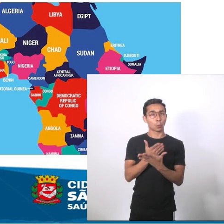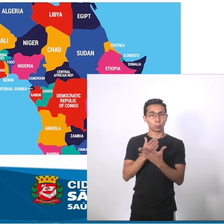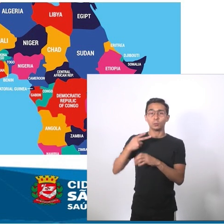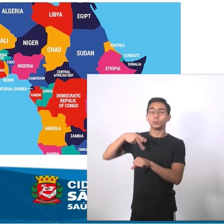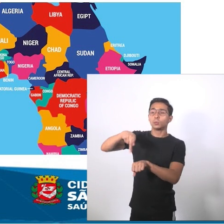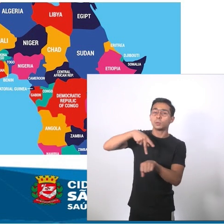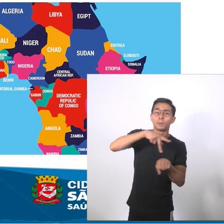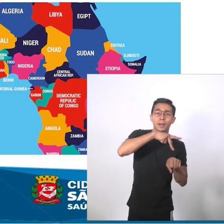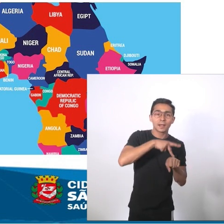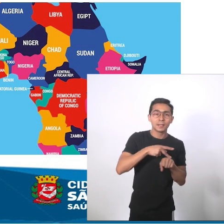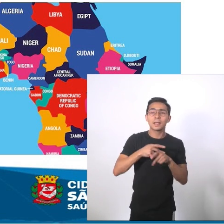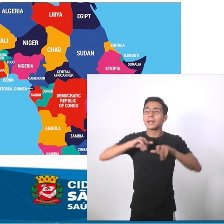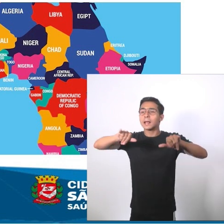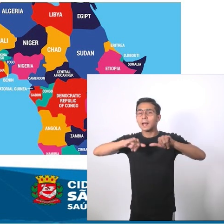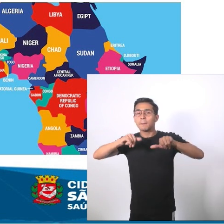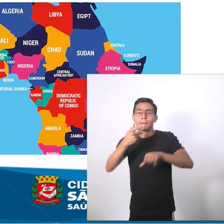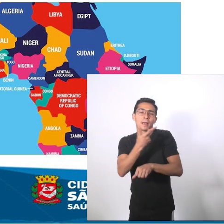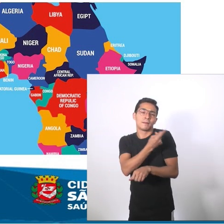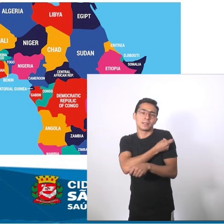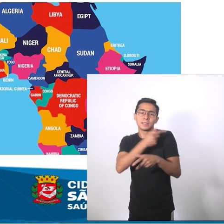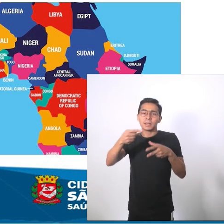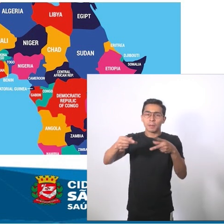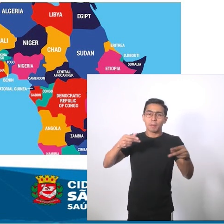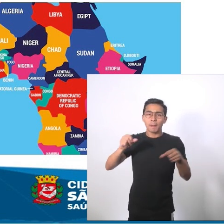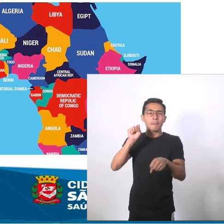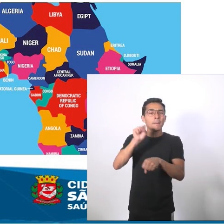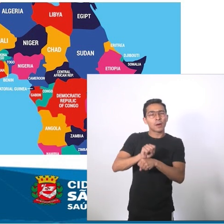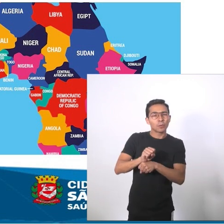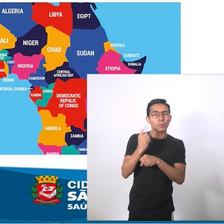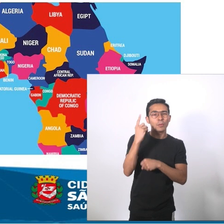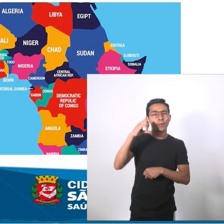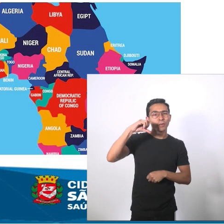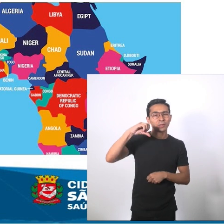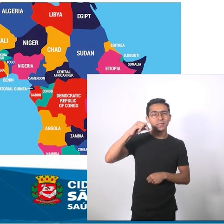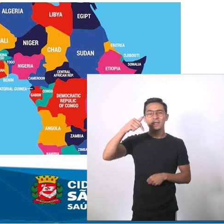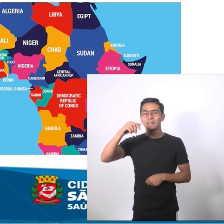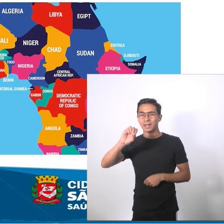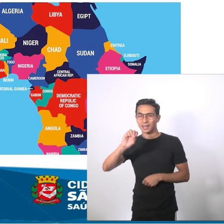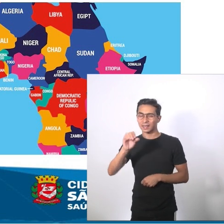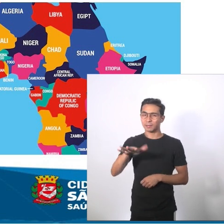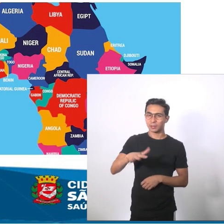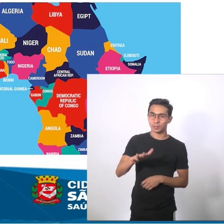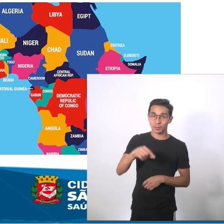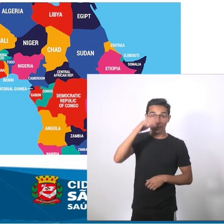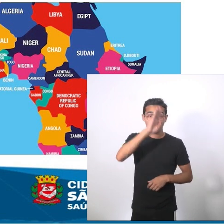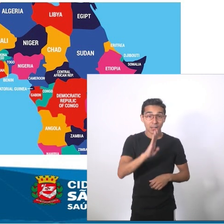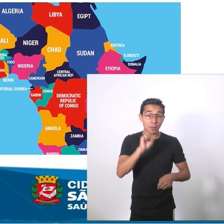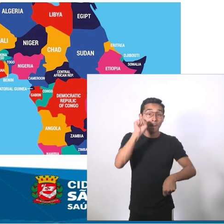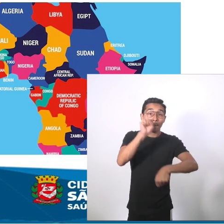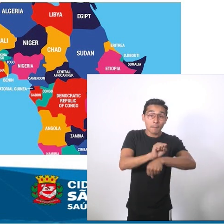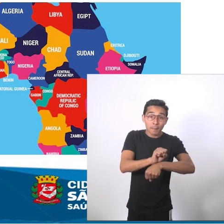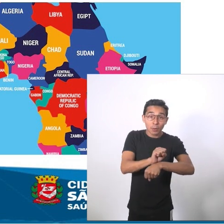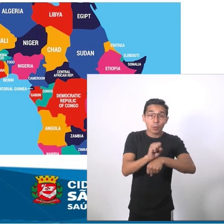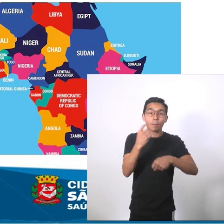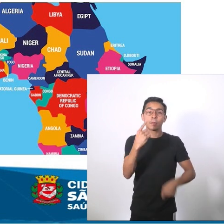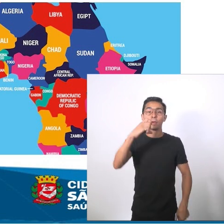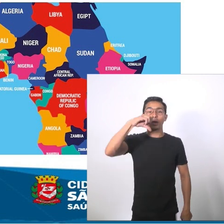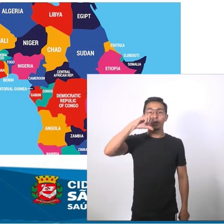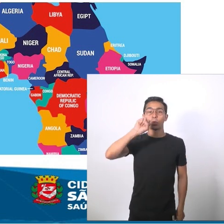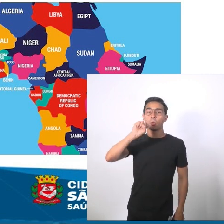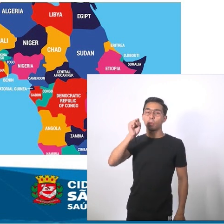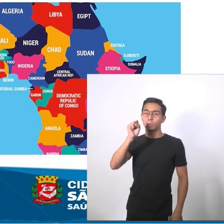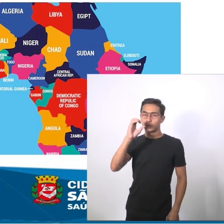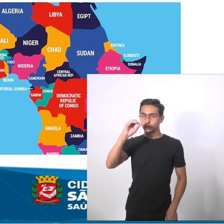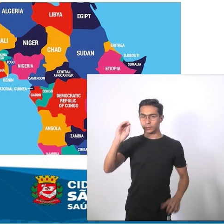suas campanhas em 1970, no Brasil, em torno de 1980, foram as últimas pessoas aí que foram